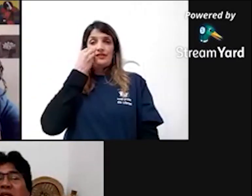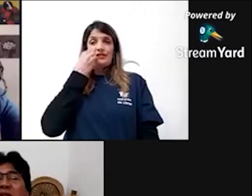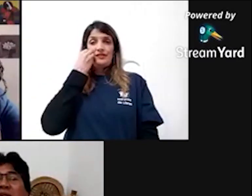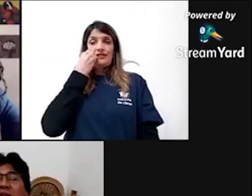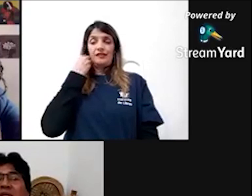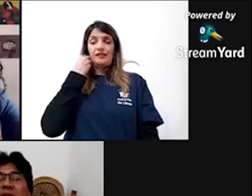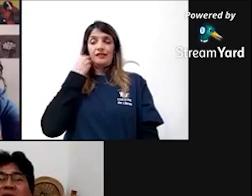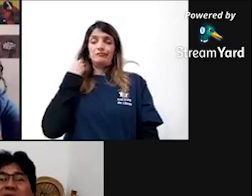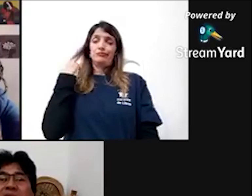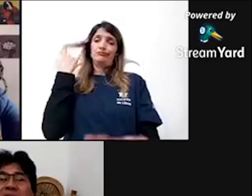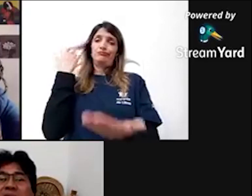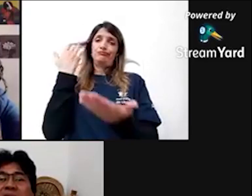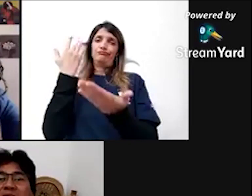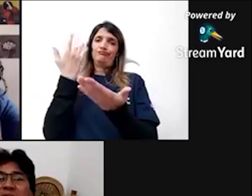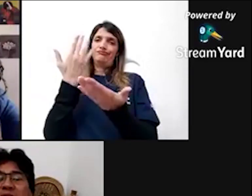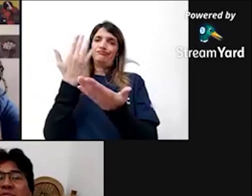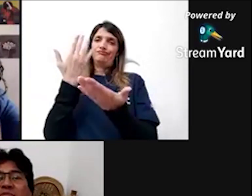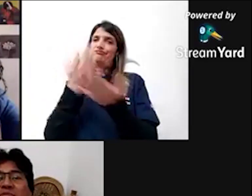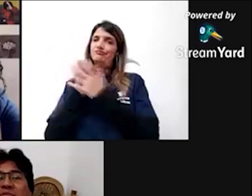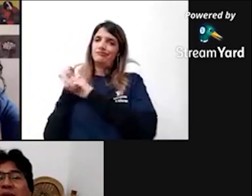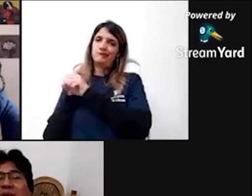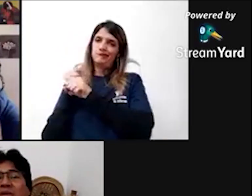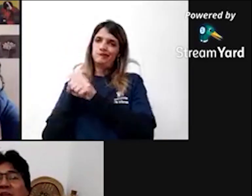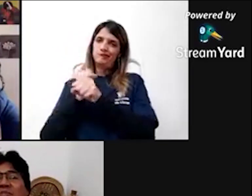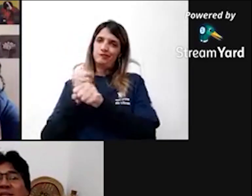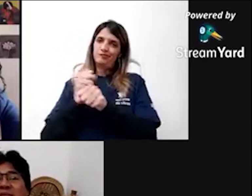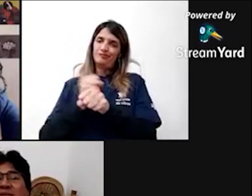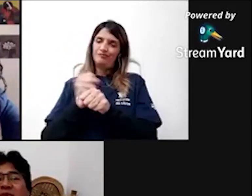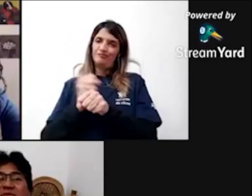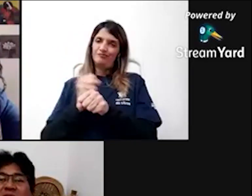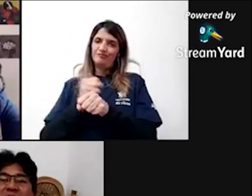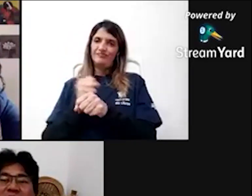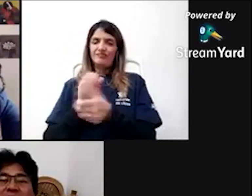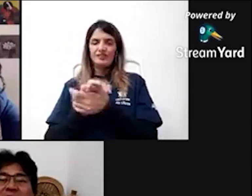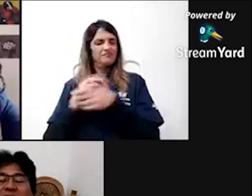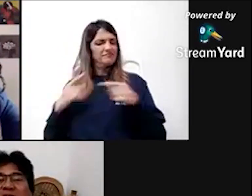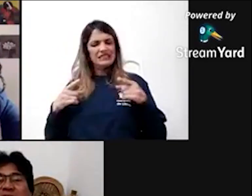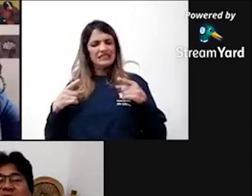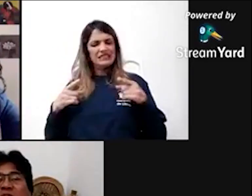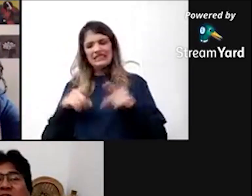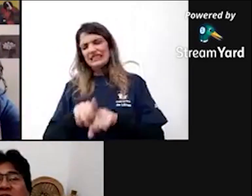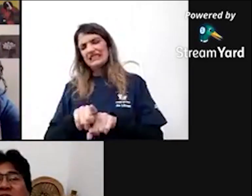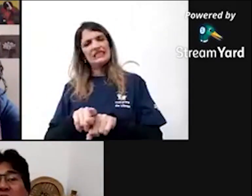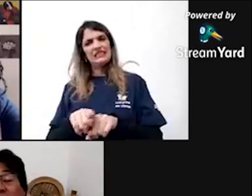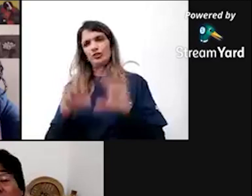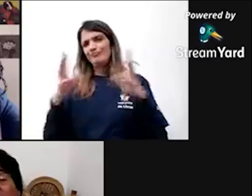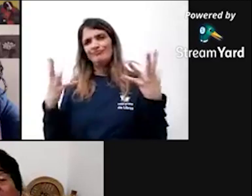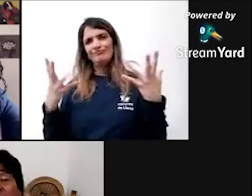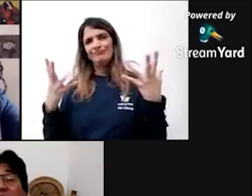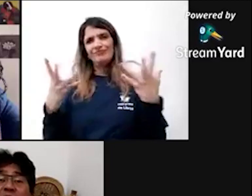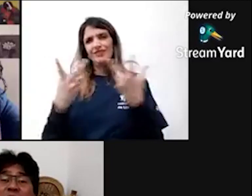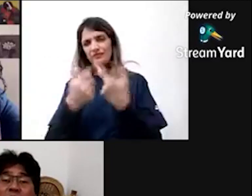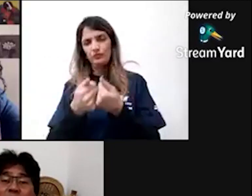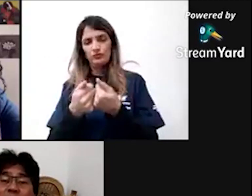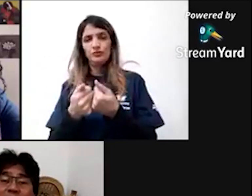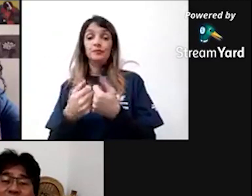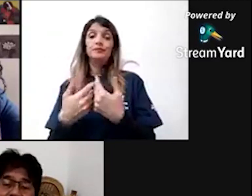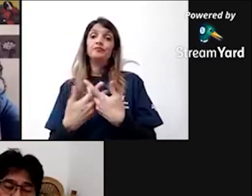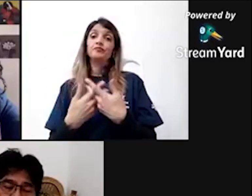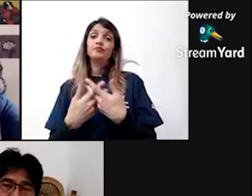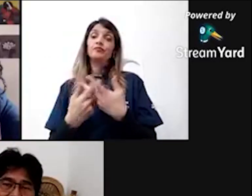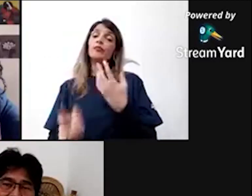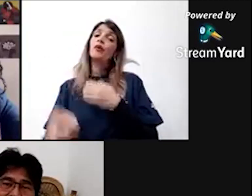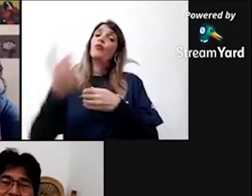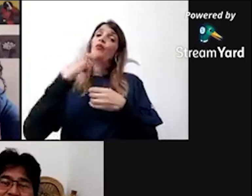gigante, e é um grande parceiro até hoje em diversas situações. Voltando um pouco para a